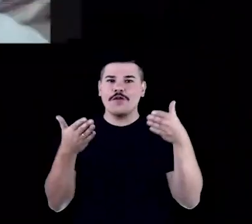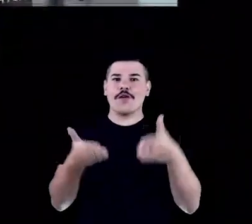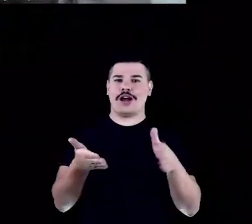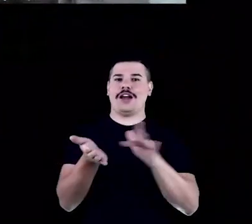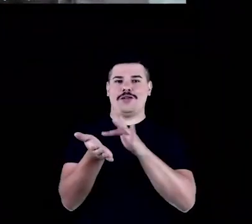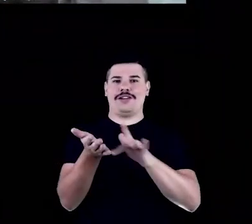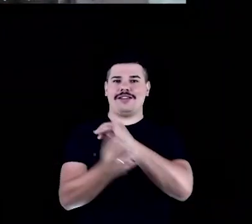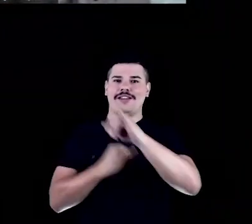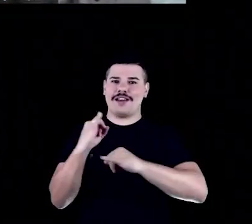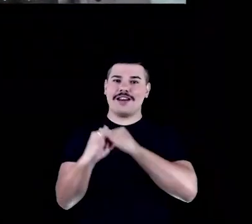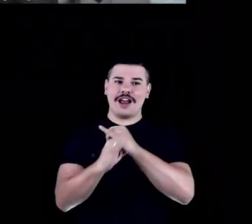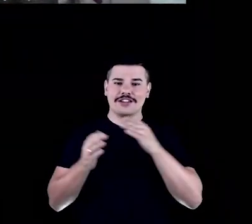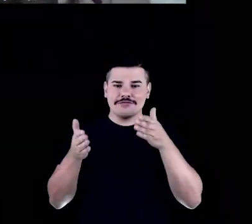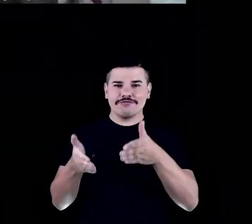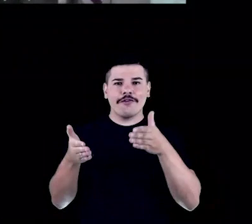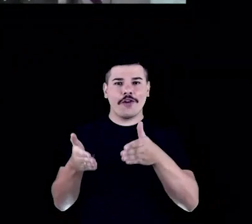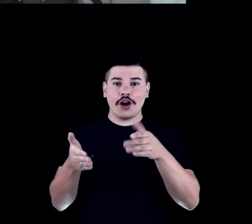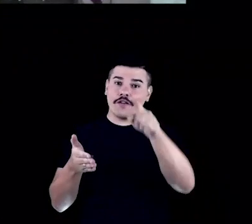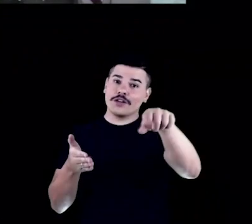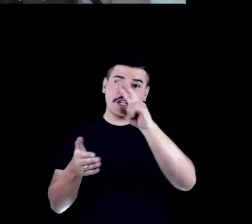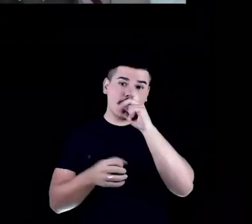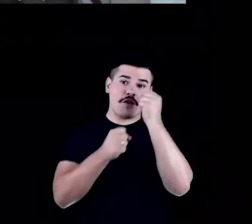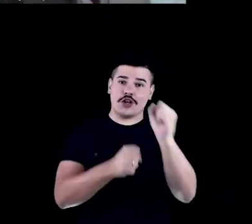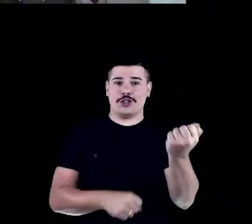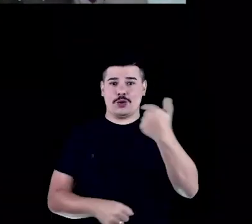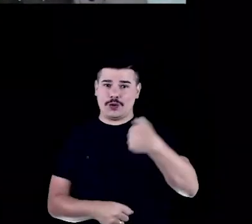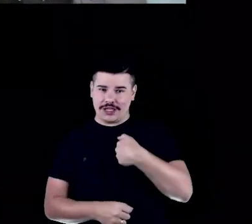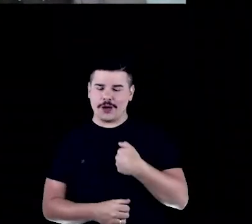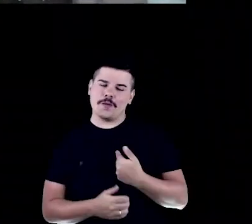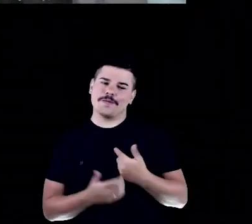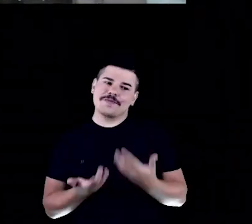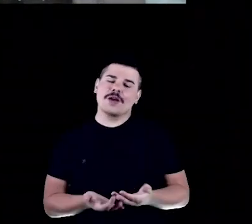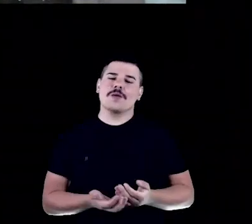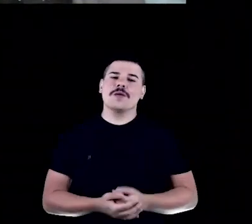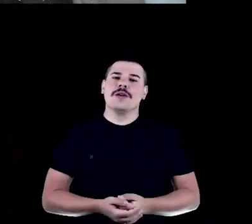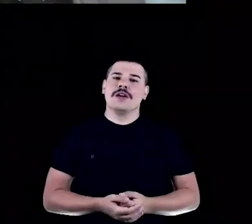geração mais ligada, que já nasceu na internet, né? Vocês tiveram isso mais forte que eu.